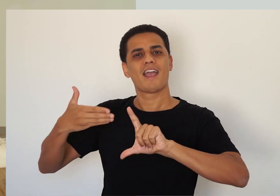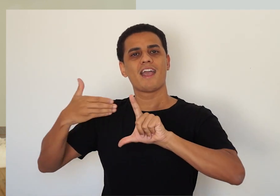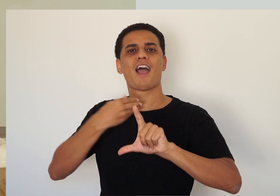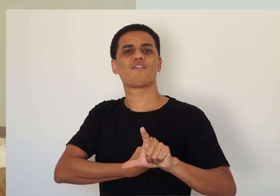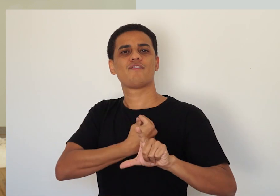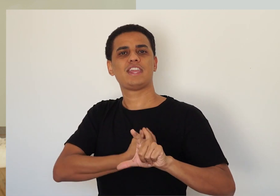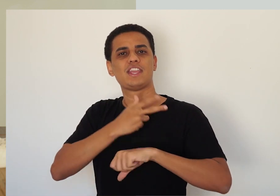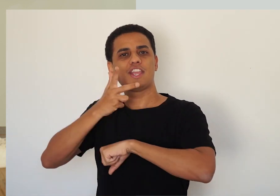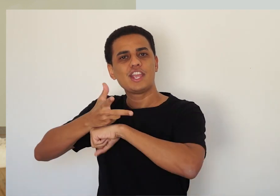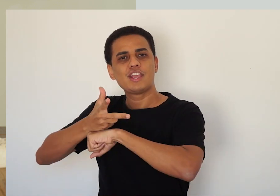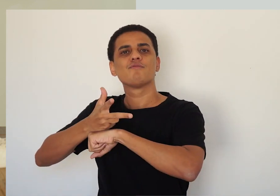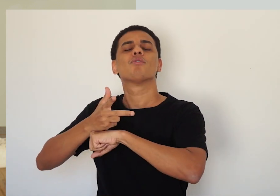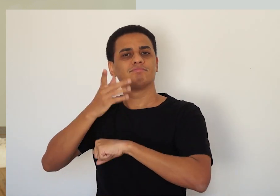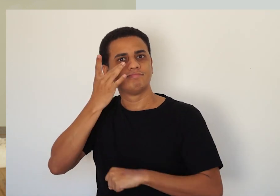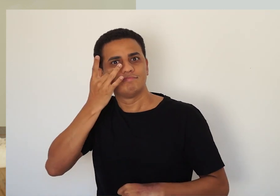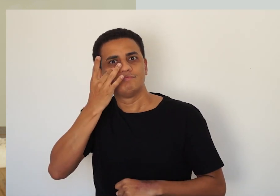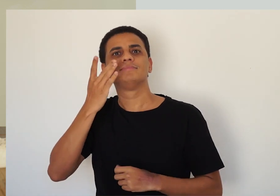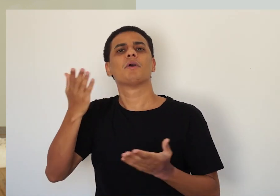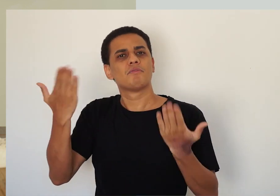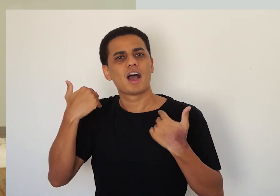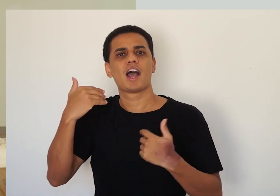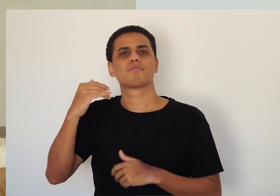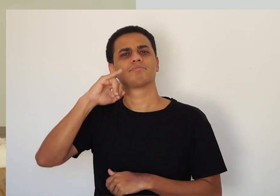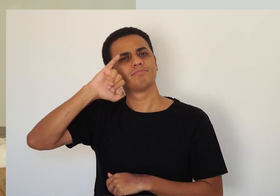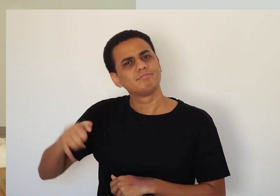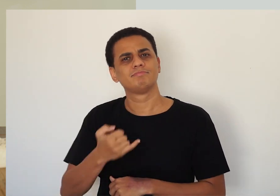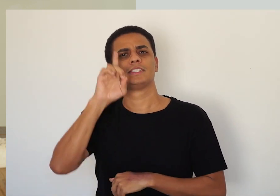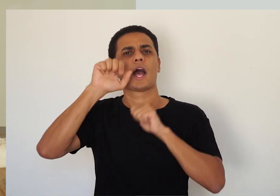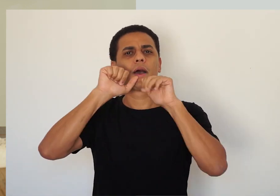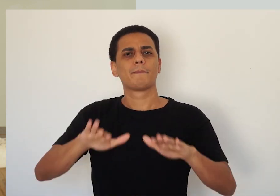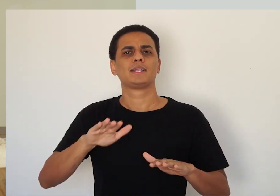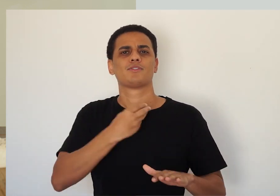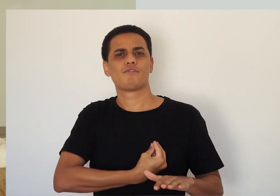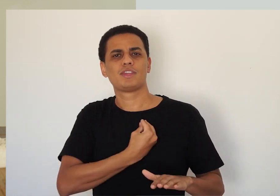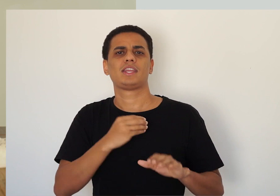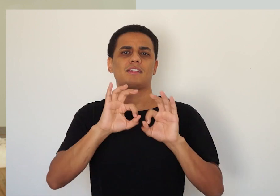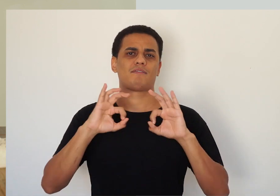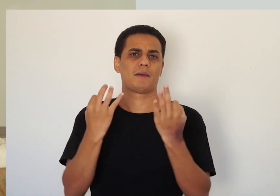15 minutos nós estaremos juntos tendo um bate-papo muito especial. Que Deus abençoe sua vida,